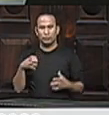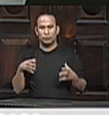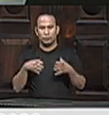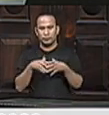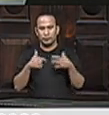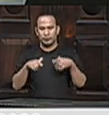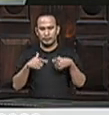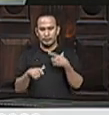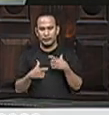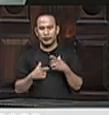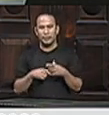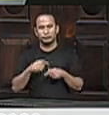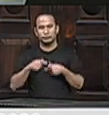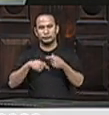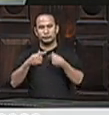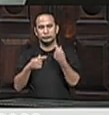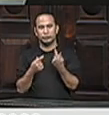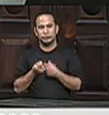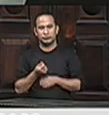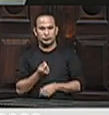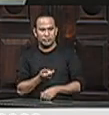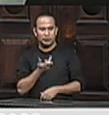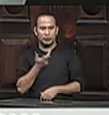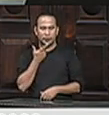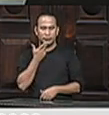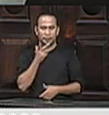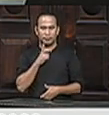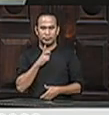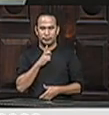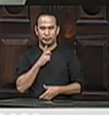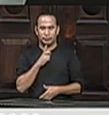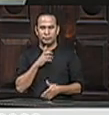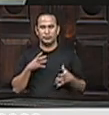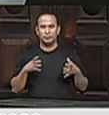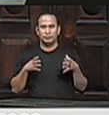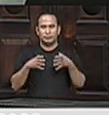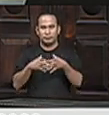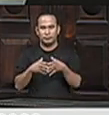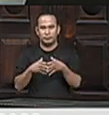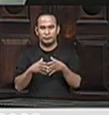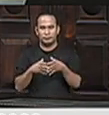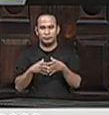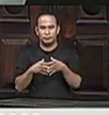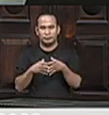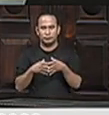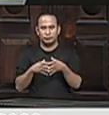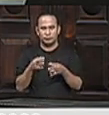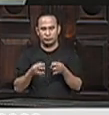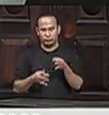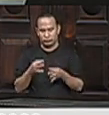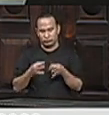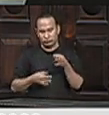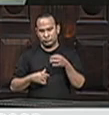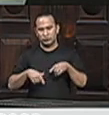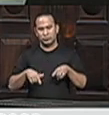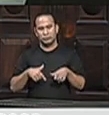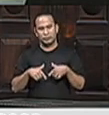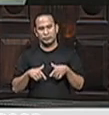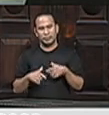25 de 2017, que altera o artigo 4º da Lei 5.240, de 14 de maio de 2008,